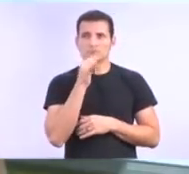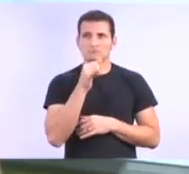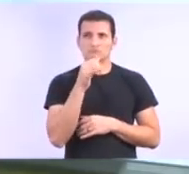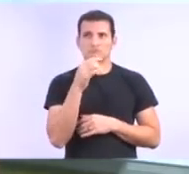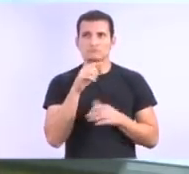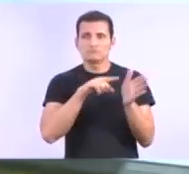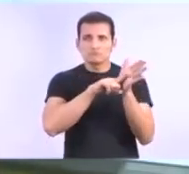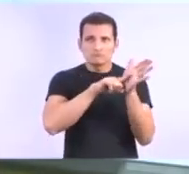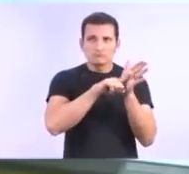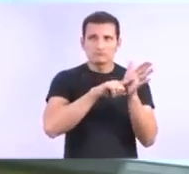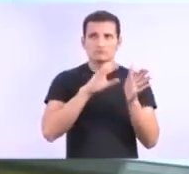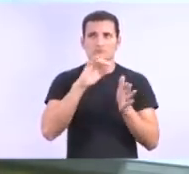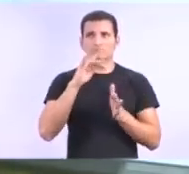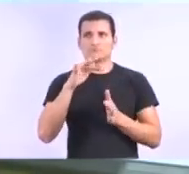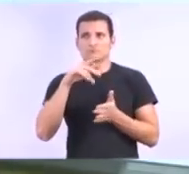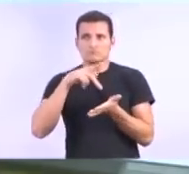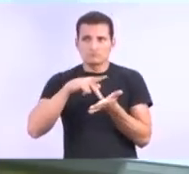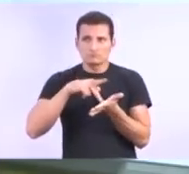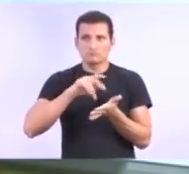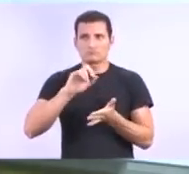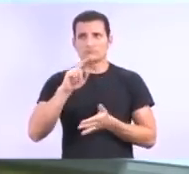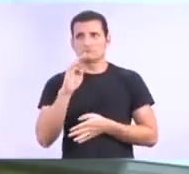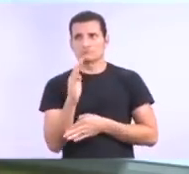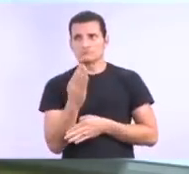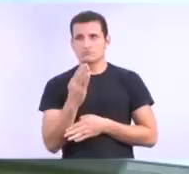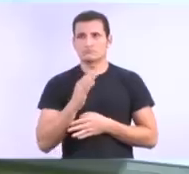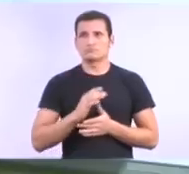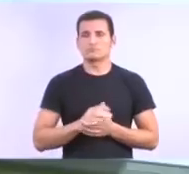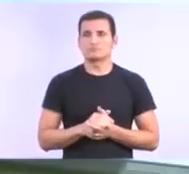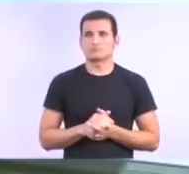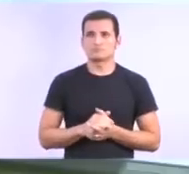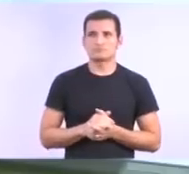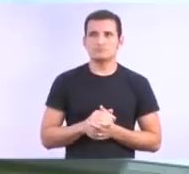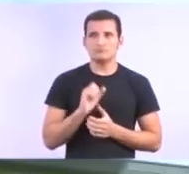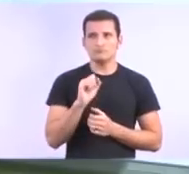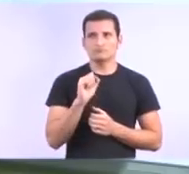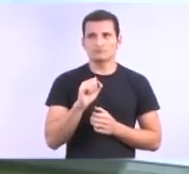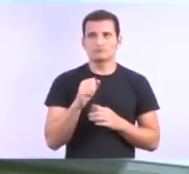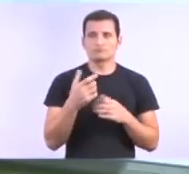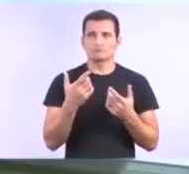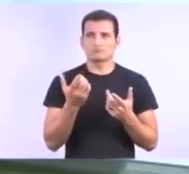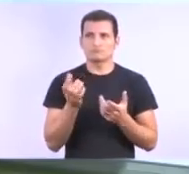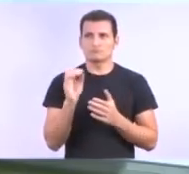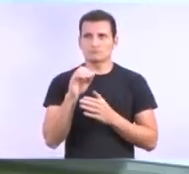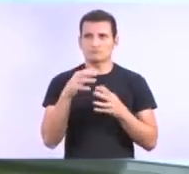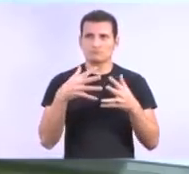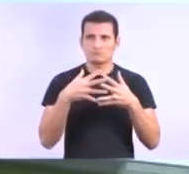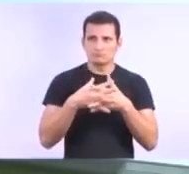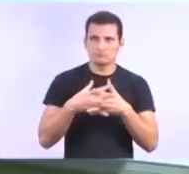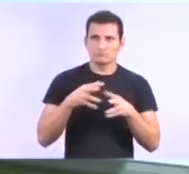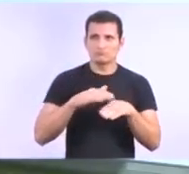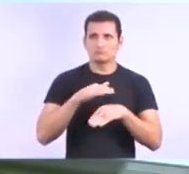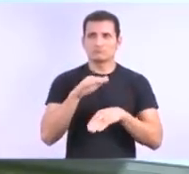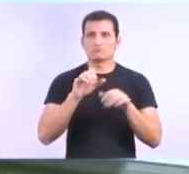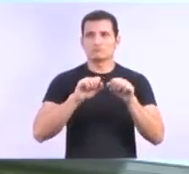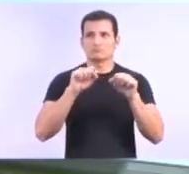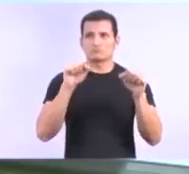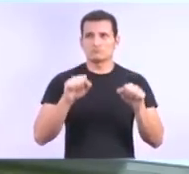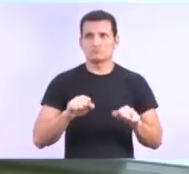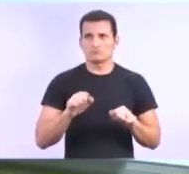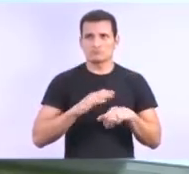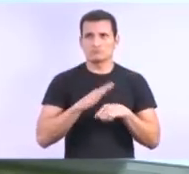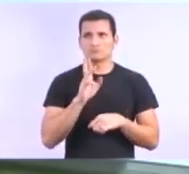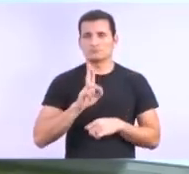é. Tem vários, você pode aumentar mais a complexidade desse sistema, quer dizer, deixar ele bem mais útil,